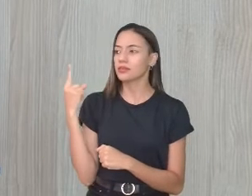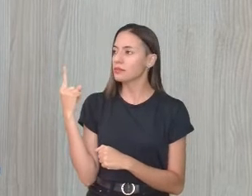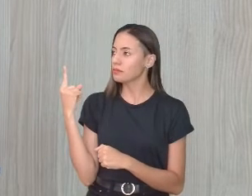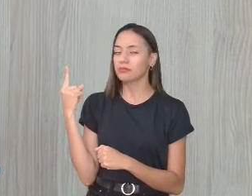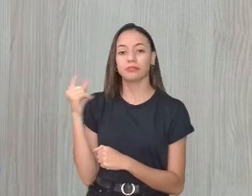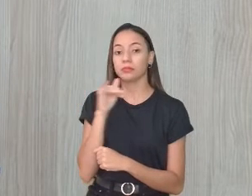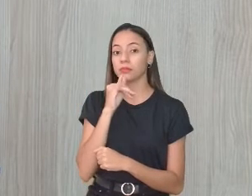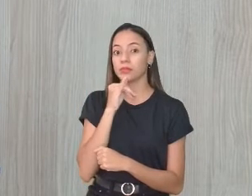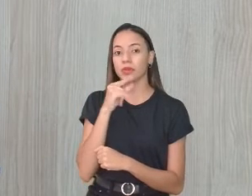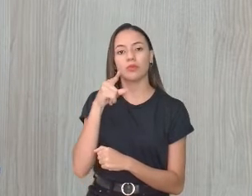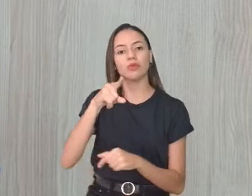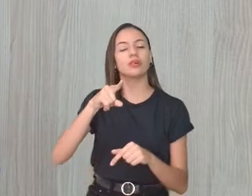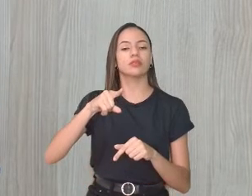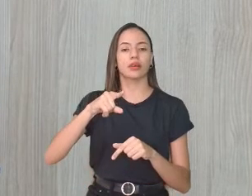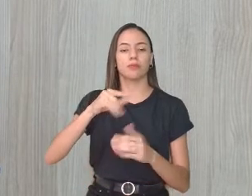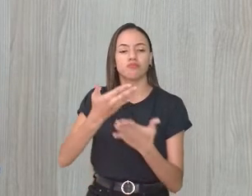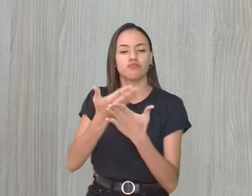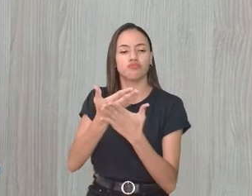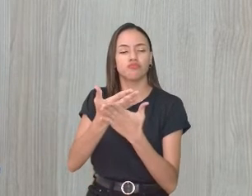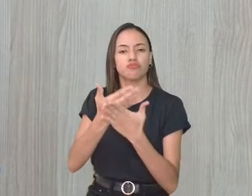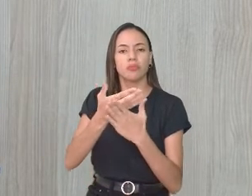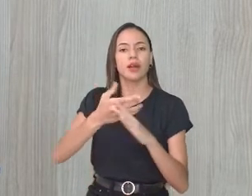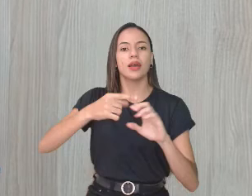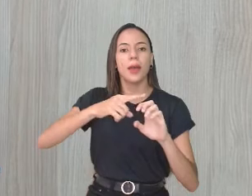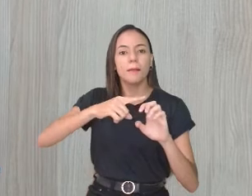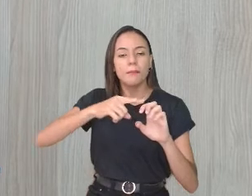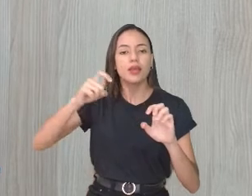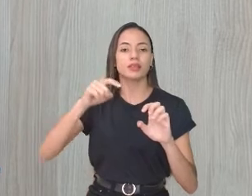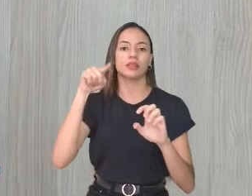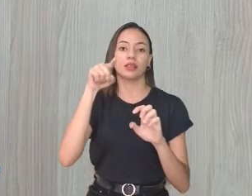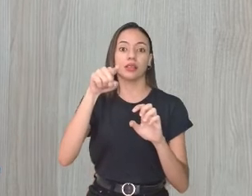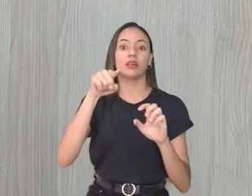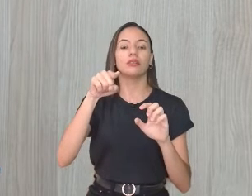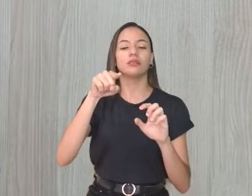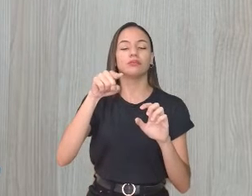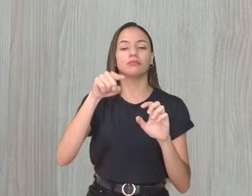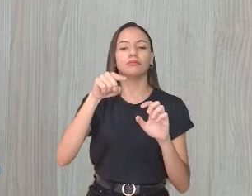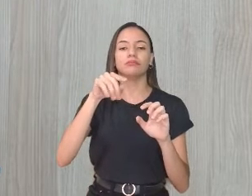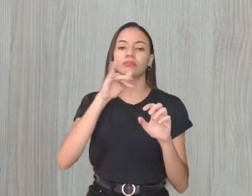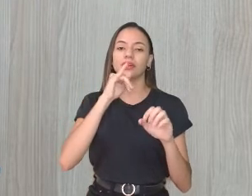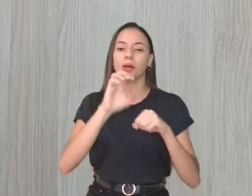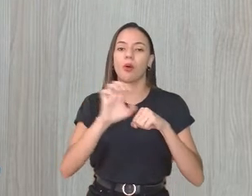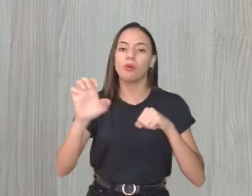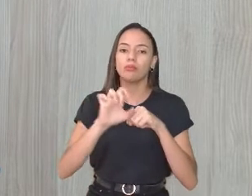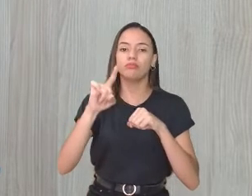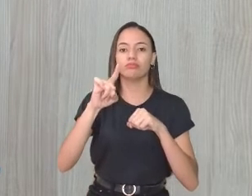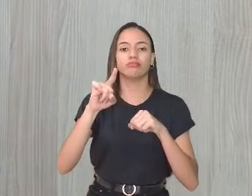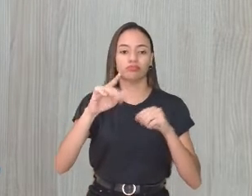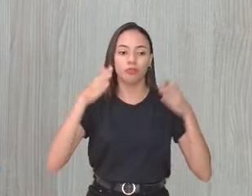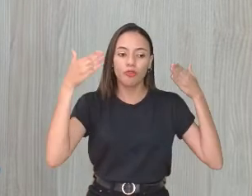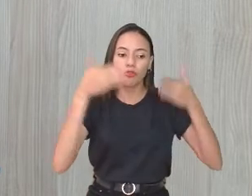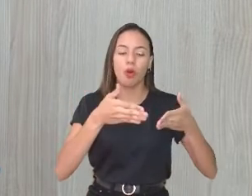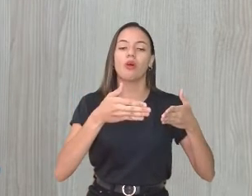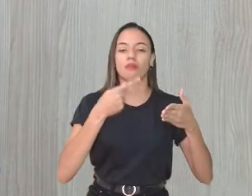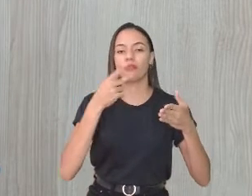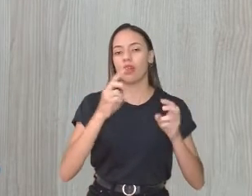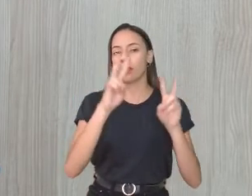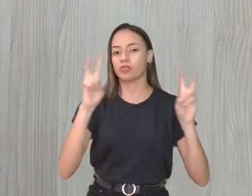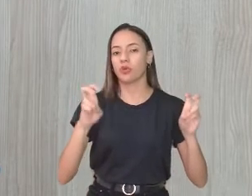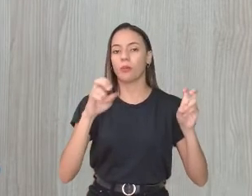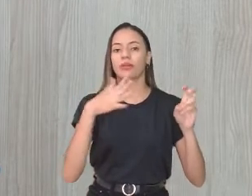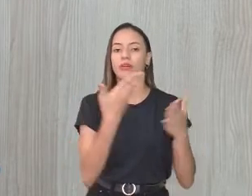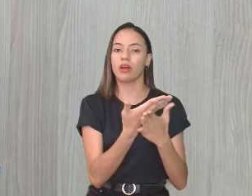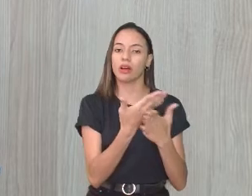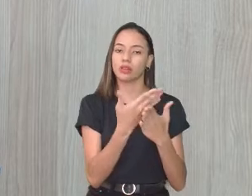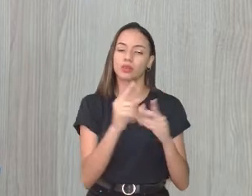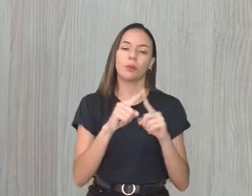quando você se torna especialista, você se torna uma pessoa com propriedade para falar sobre um assunto, né? Mas tem todas essas leituras